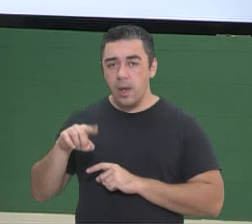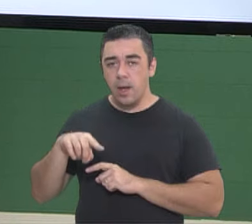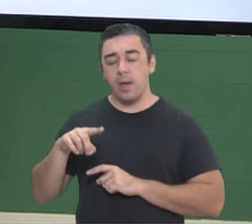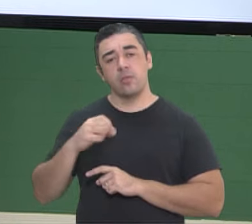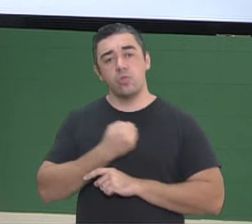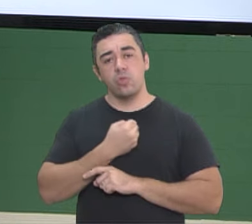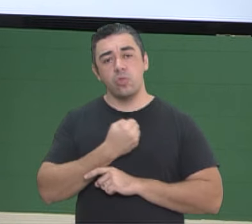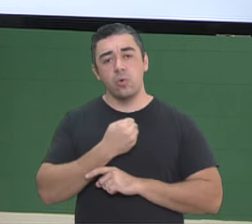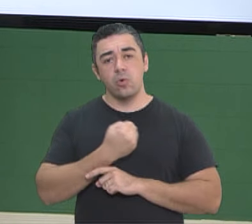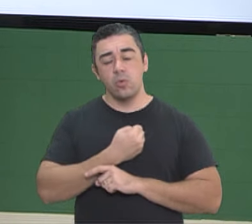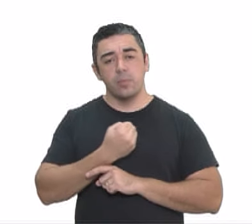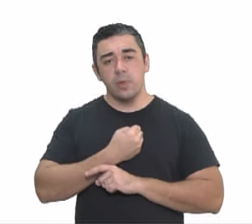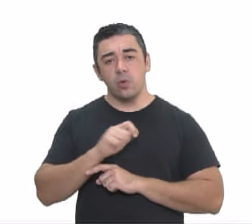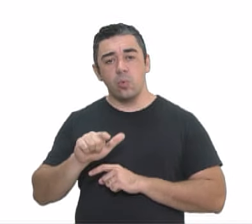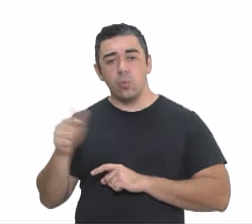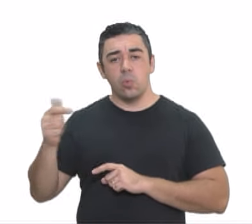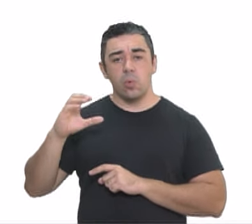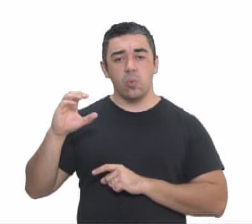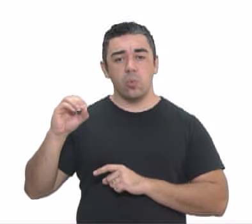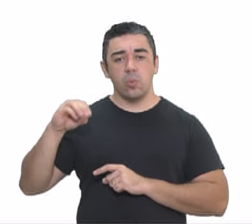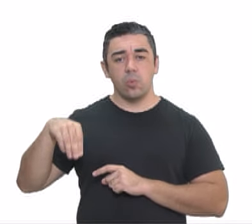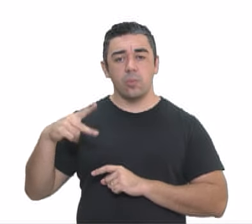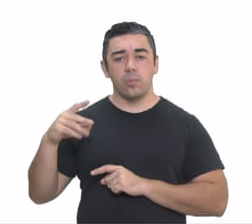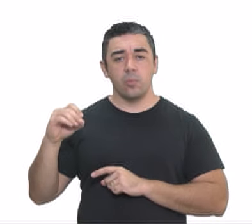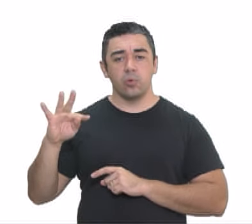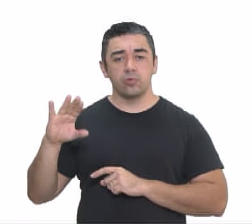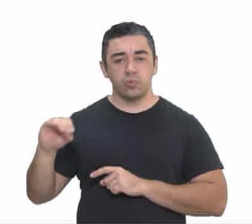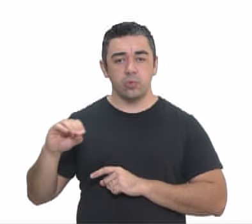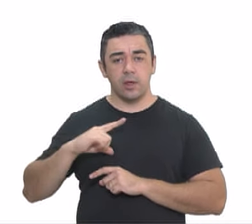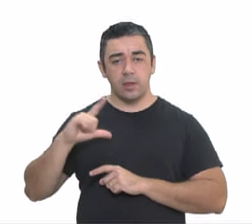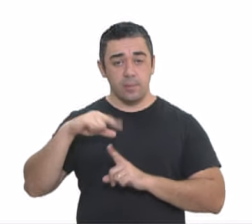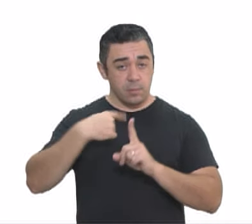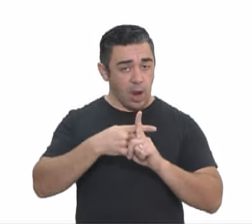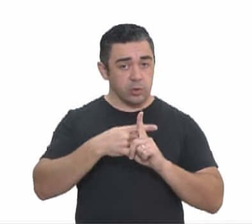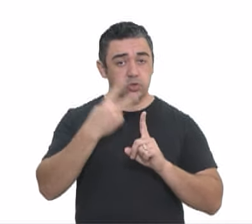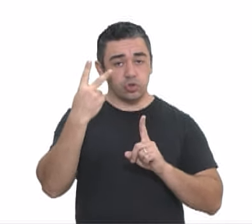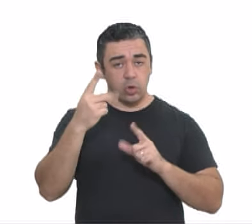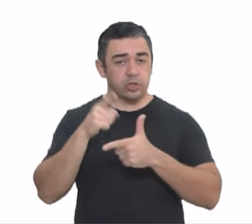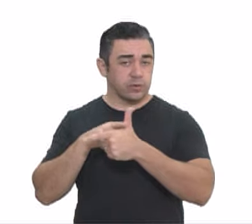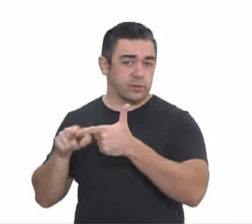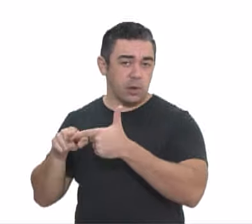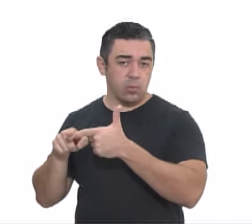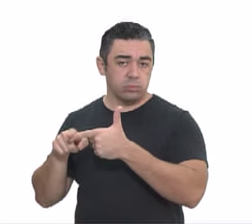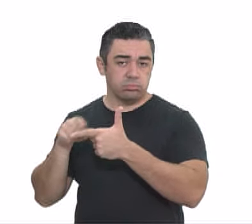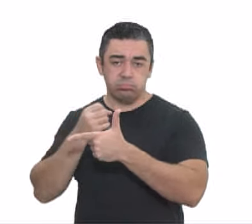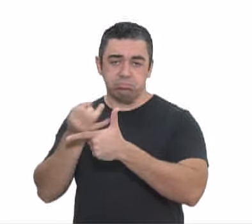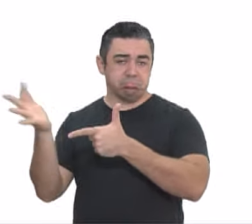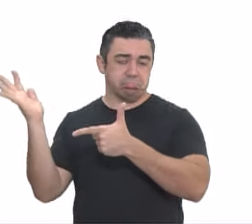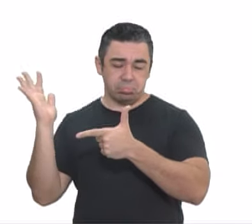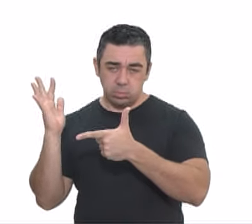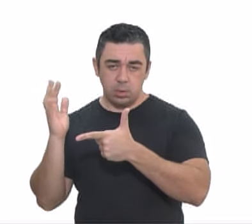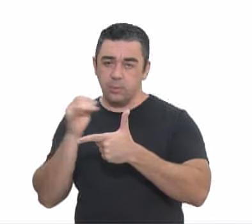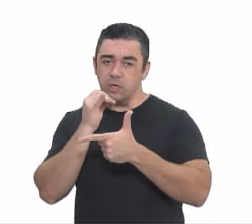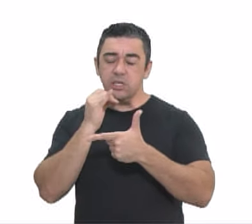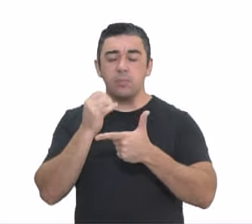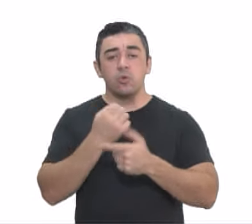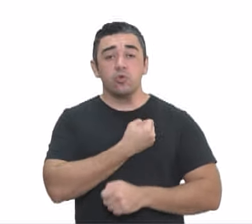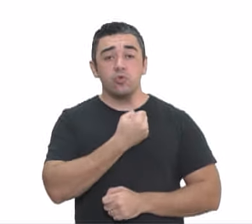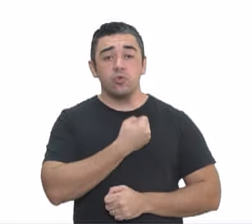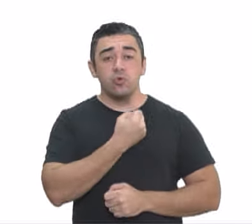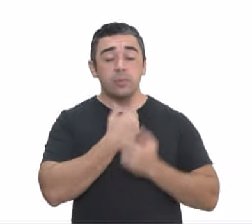ou não primo são aqueles que possuem mais de 2 divisores. Assim, os números naturais compostos